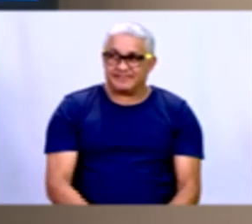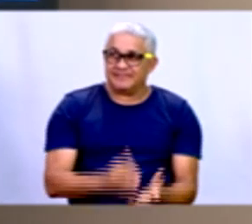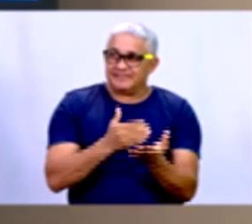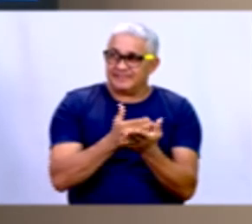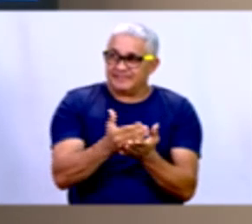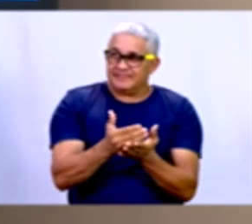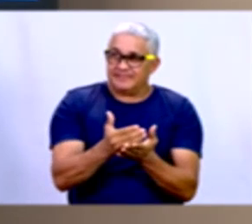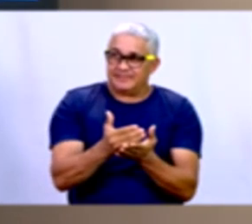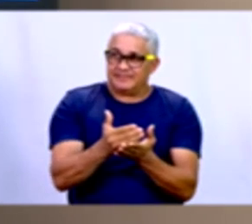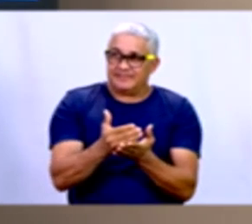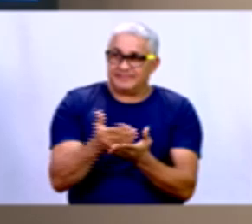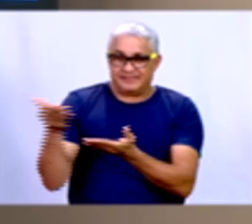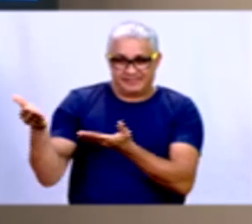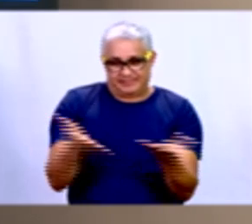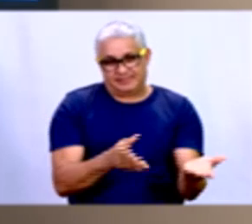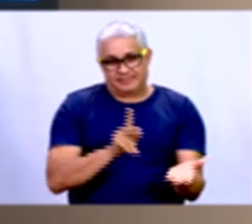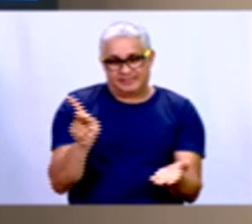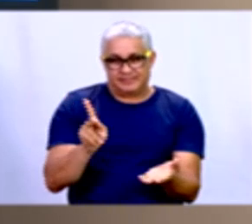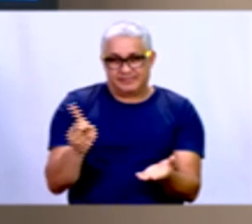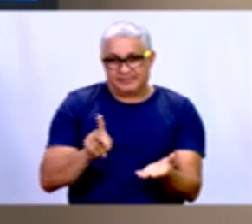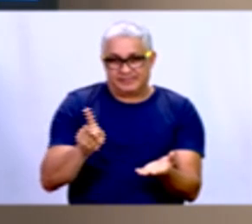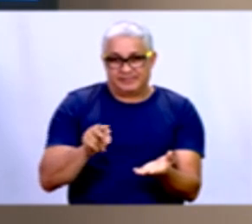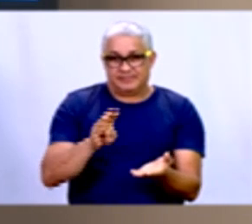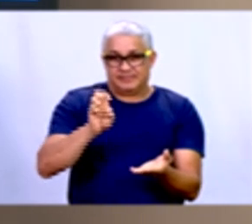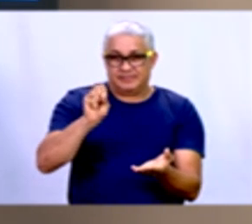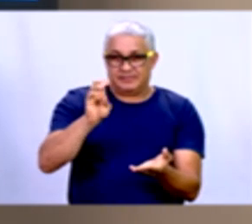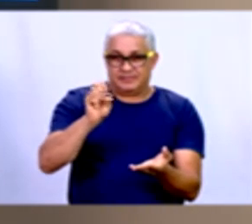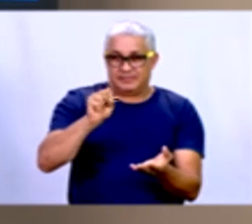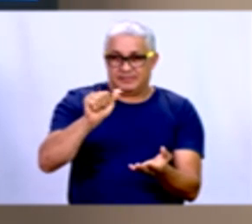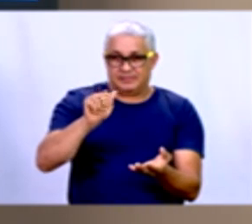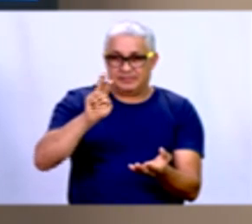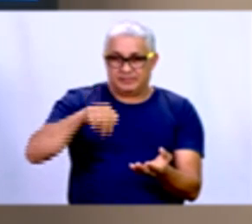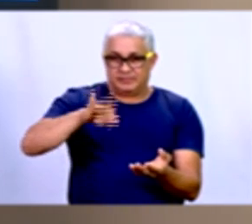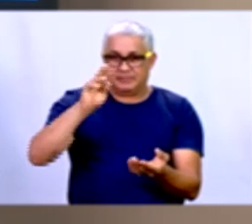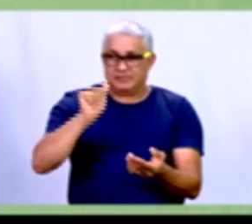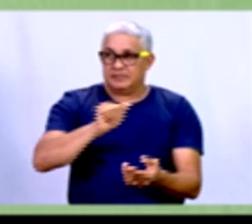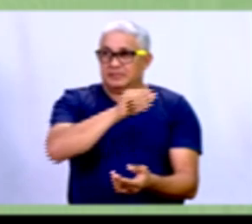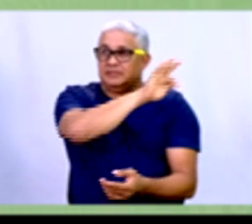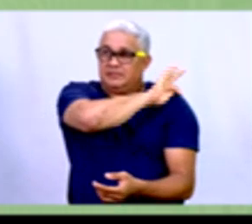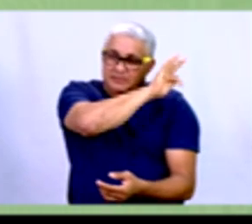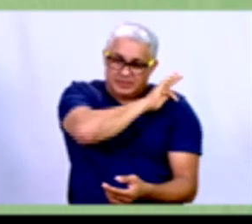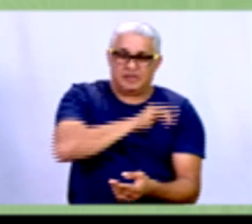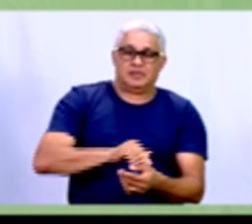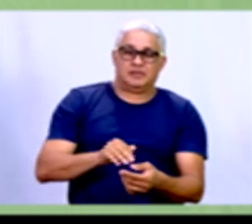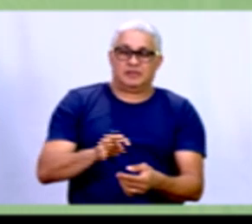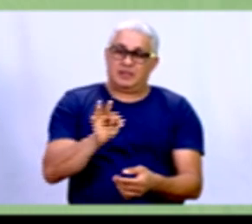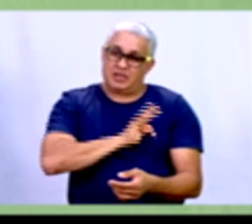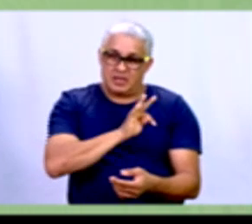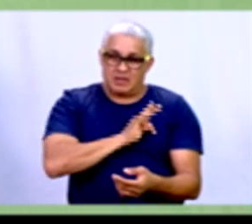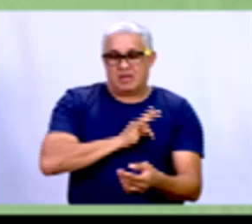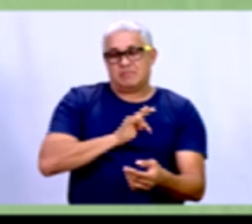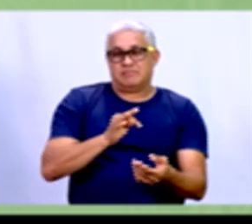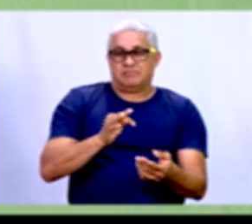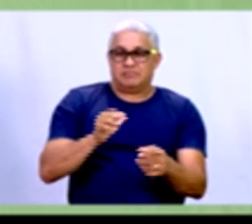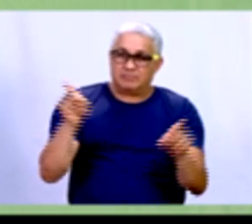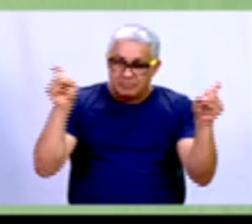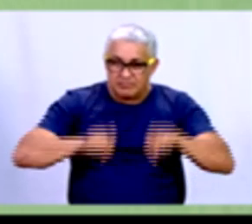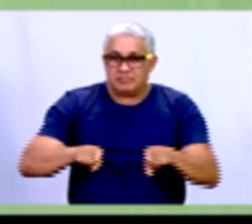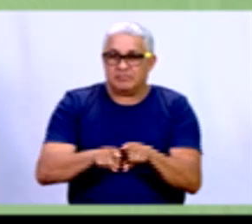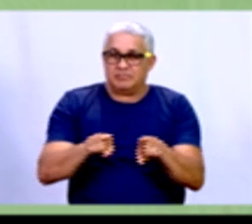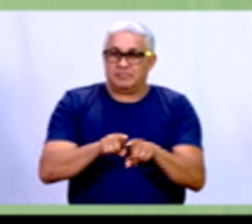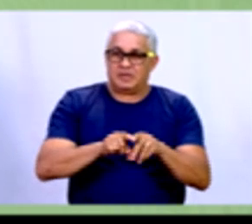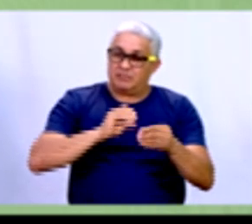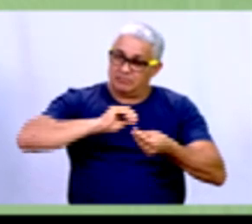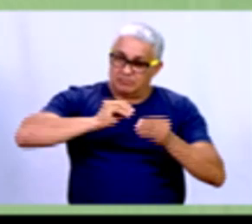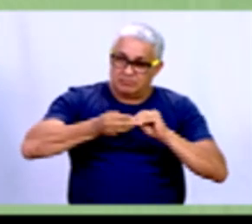com a apresentação dos professores, né? Eu sou a professora Sabrina, eu sou graduada em Tecnologia e Processamento de Dados, especialista em Banco de Dados,